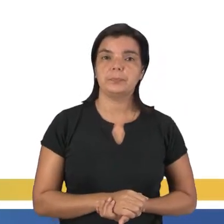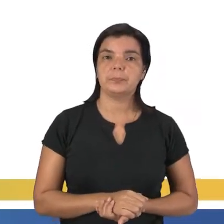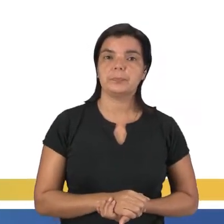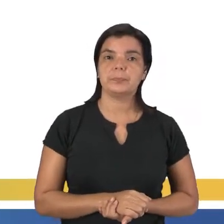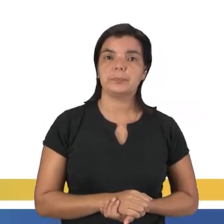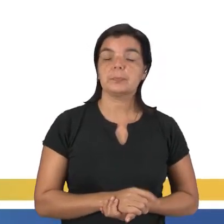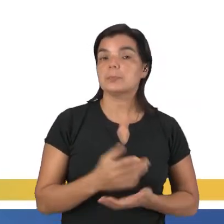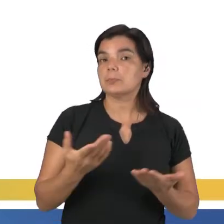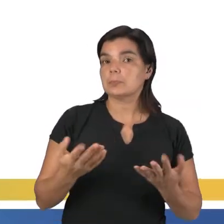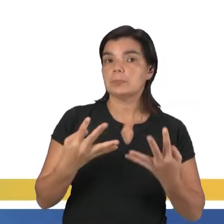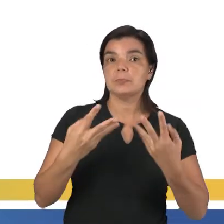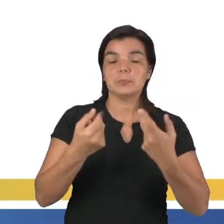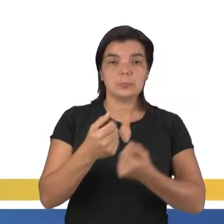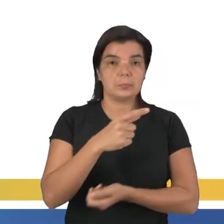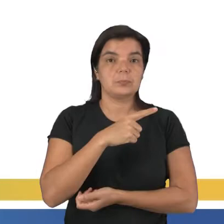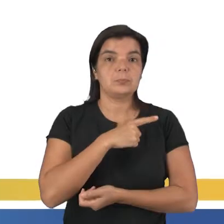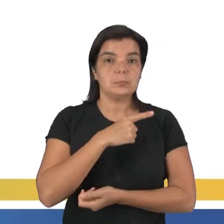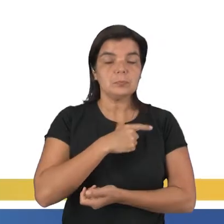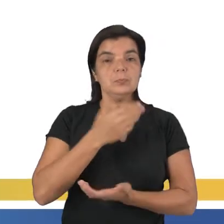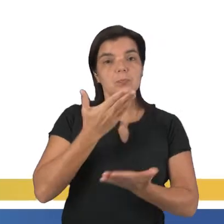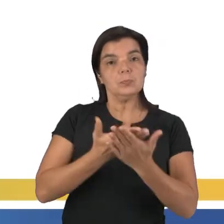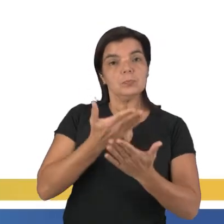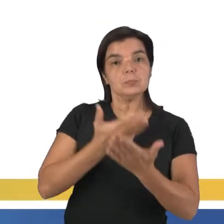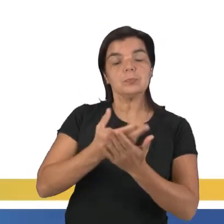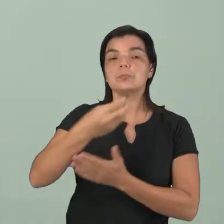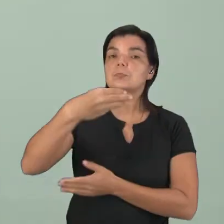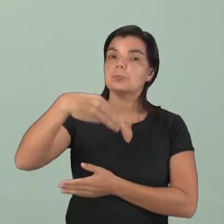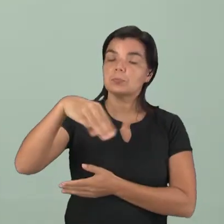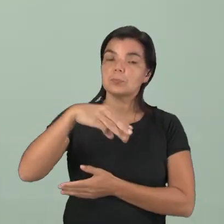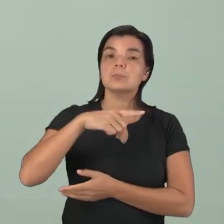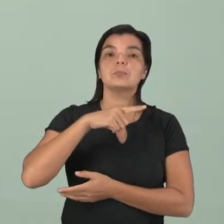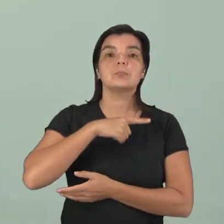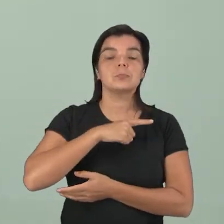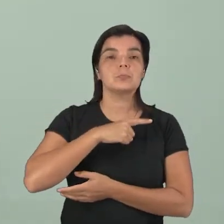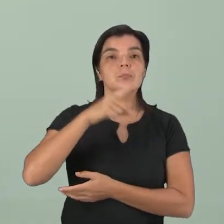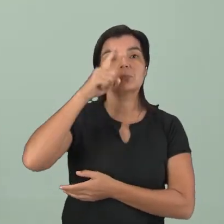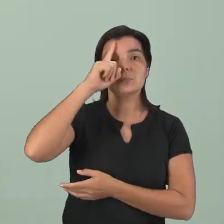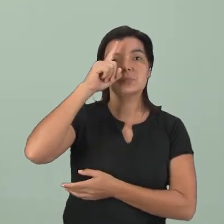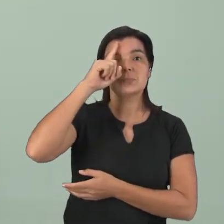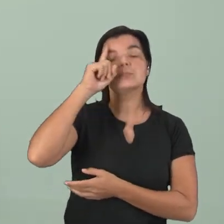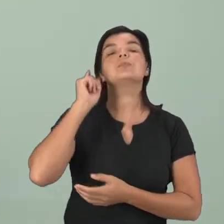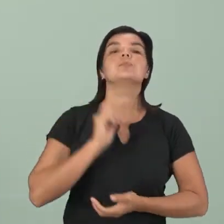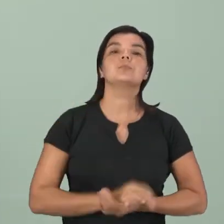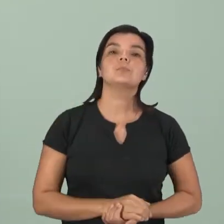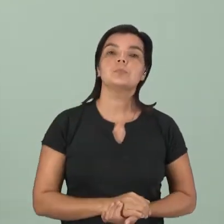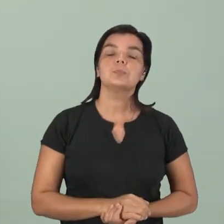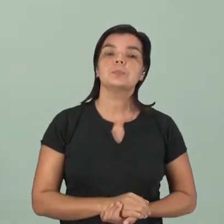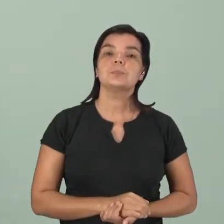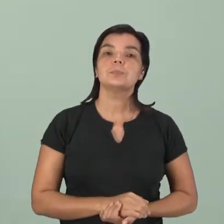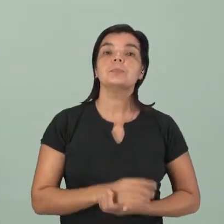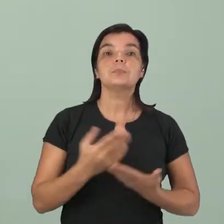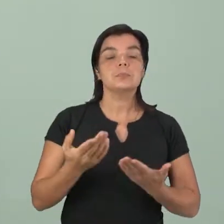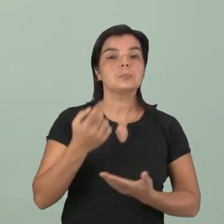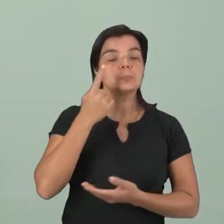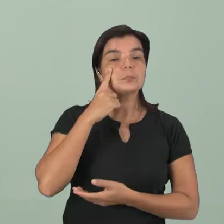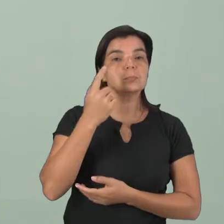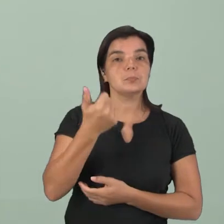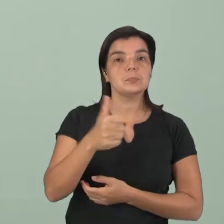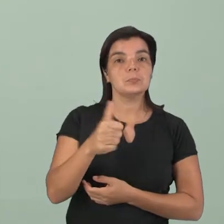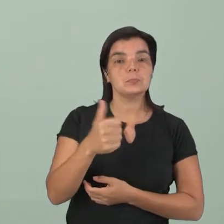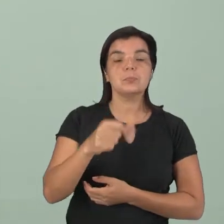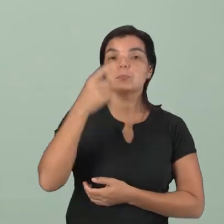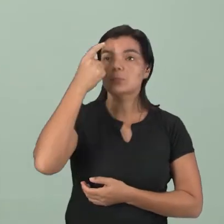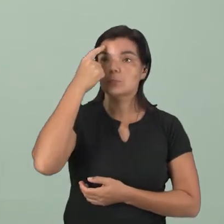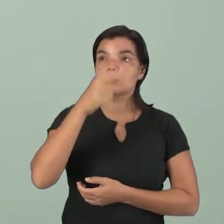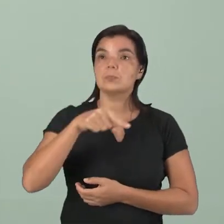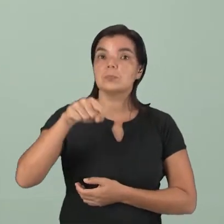casa? Então, tudo que nós estudamos na matemática, a gente tem que tentar trazer para o nosso dia a dia, tá bom? Então, analise isso aí e pense